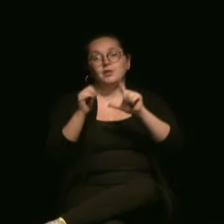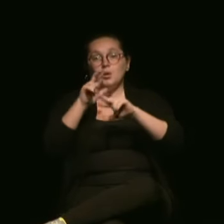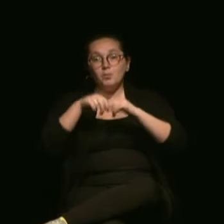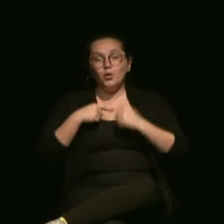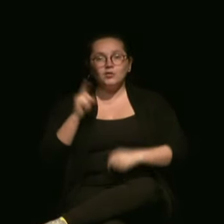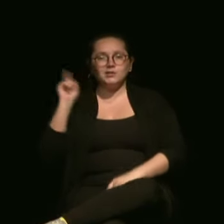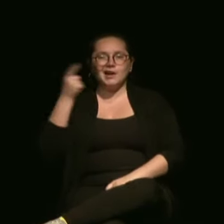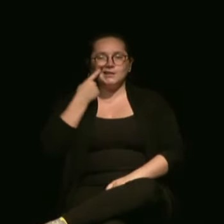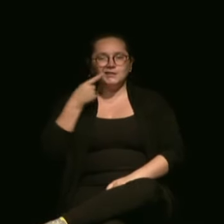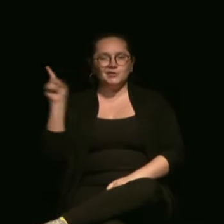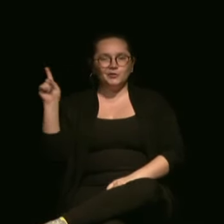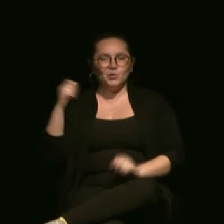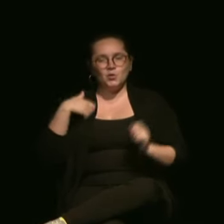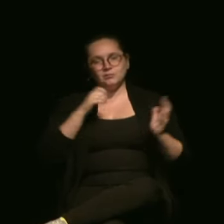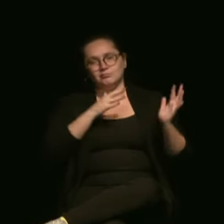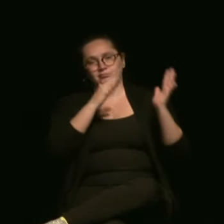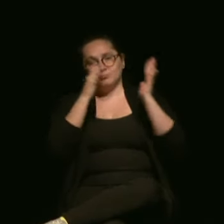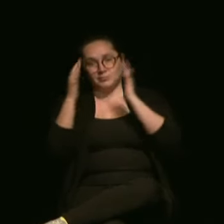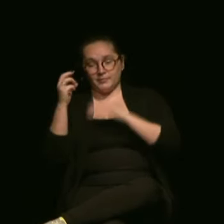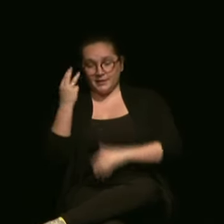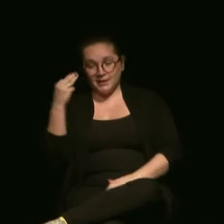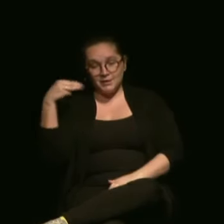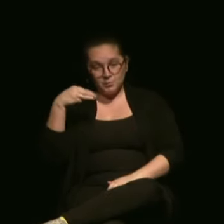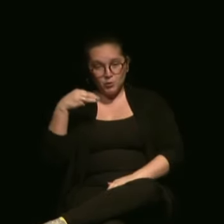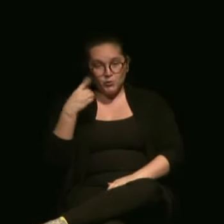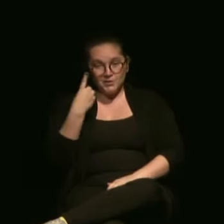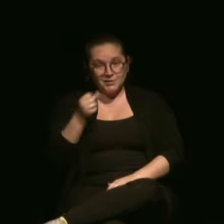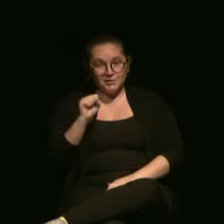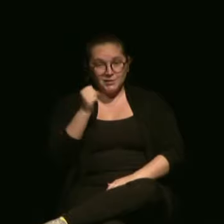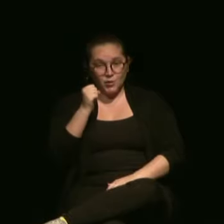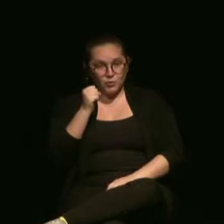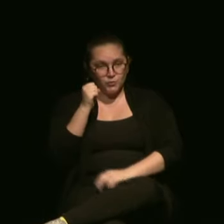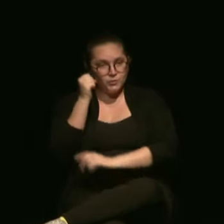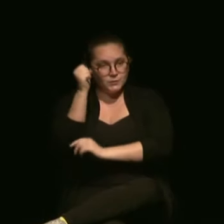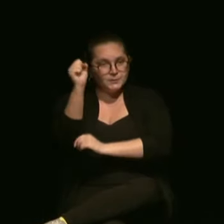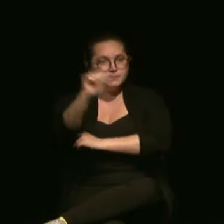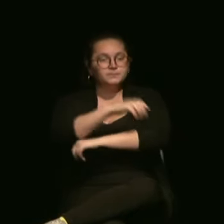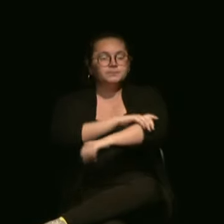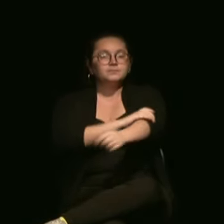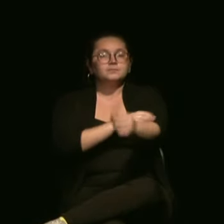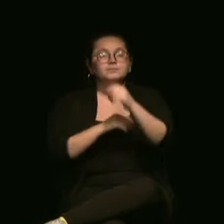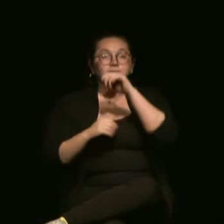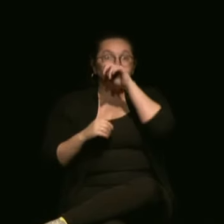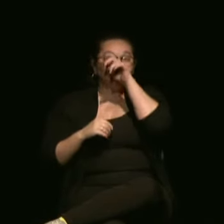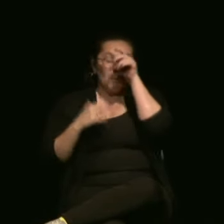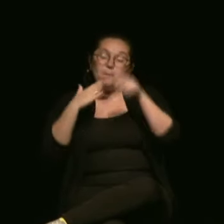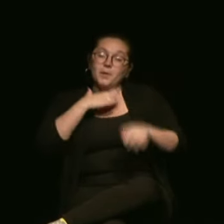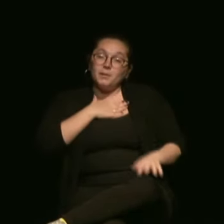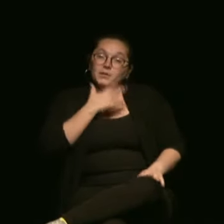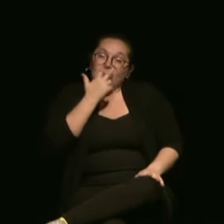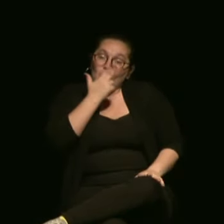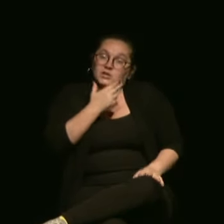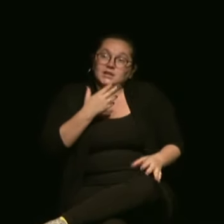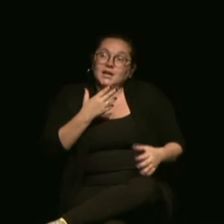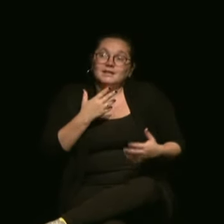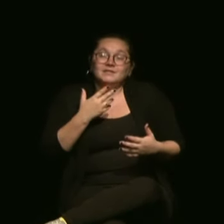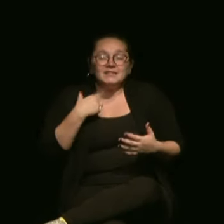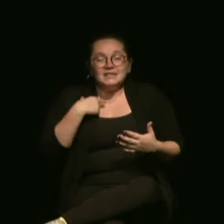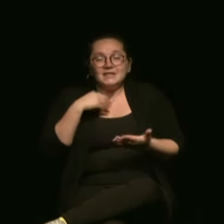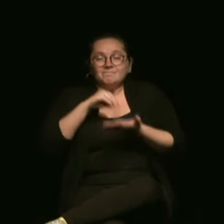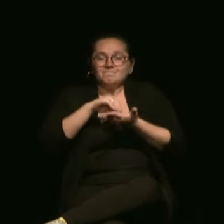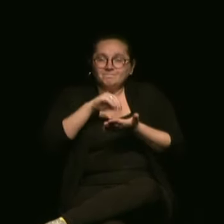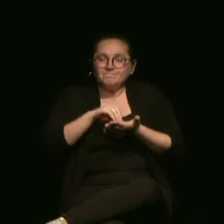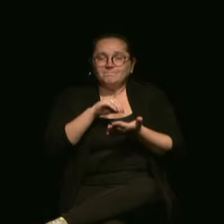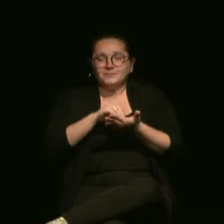3 minutos e 16 segundos. Eu achava que isso esgotava a riqueza dessa sequência. E da primeira vez que eu